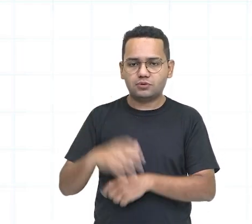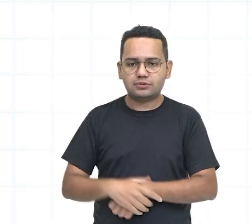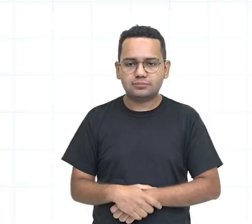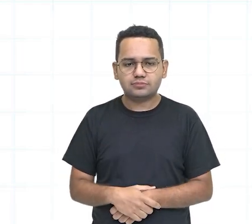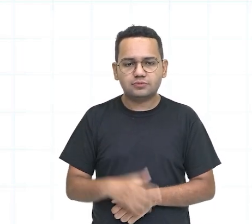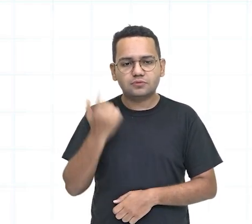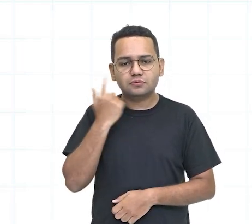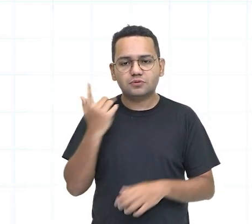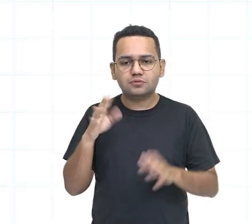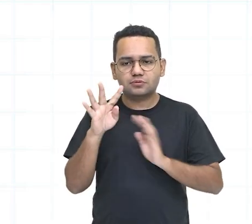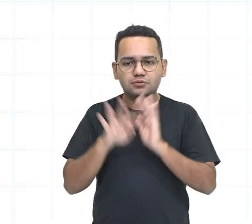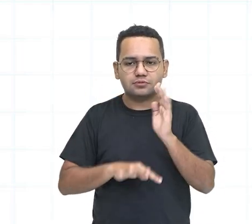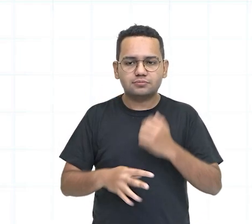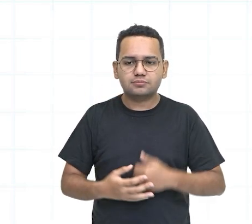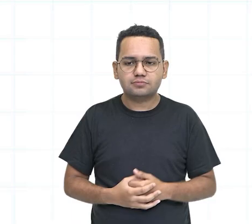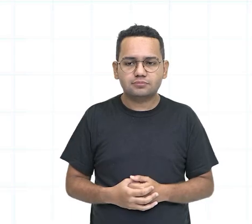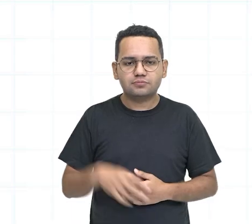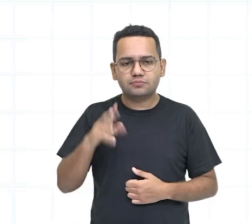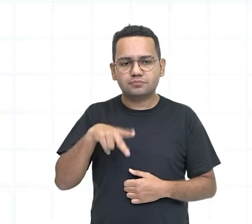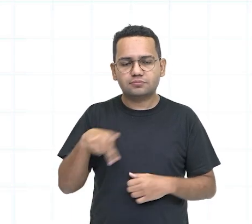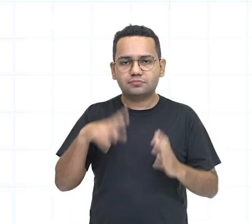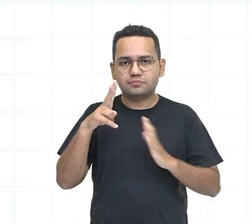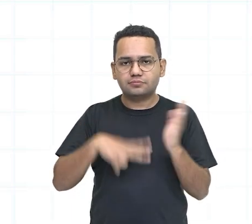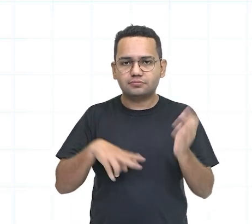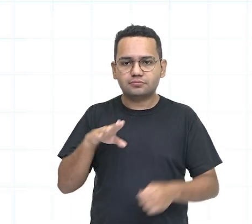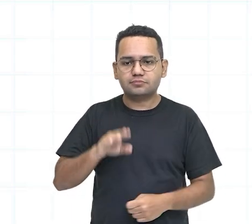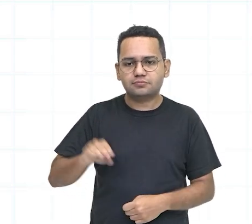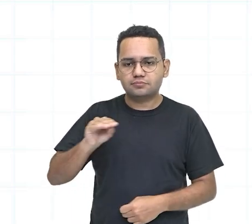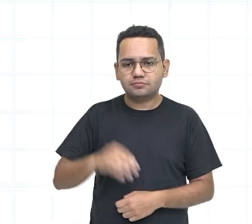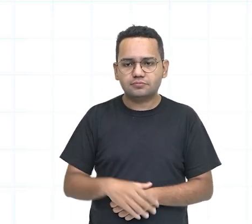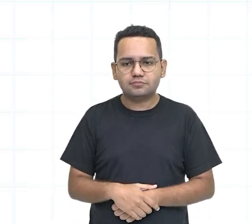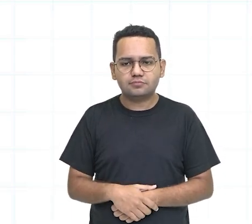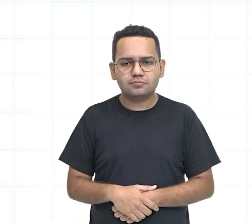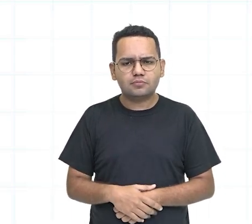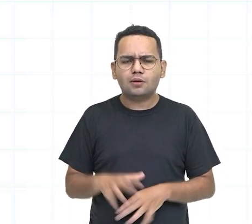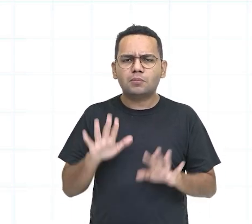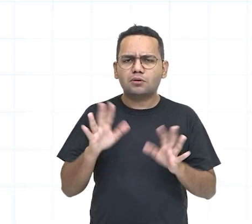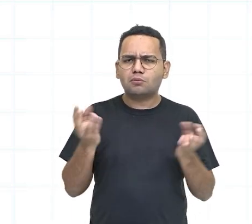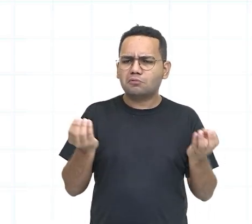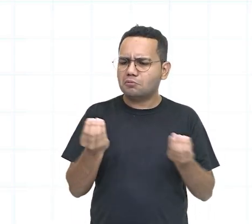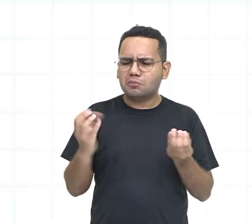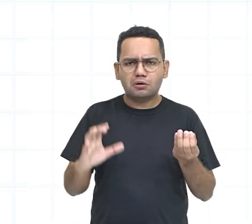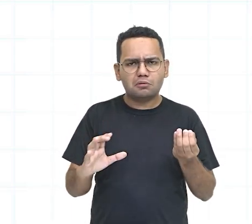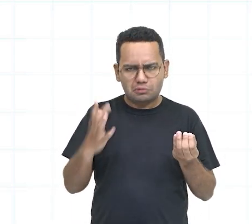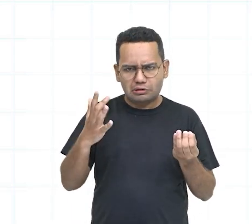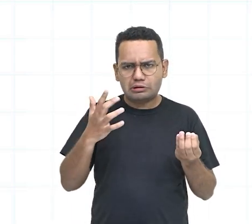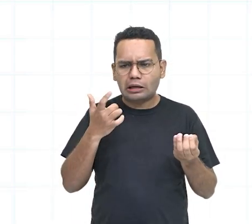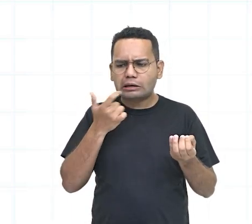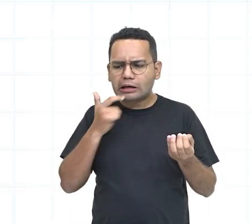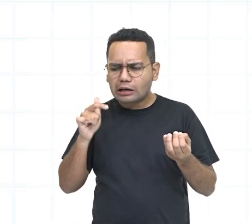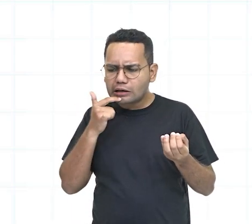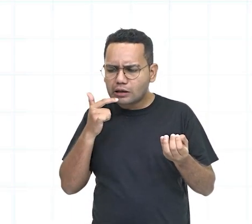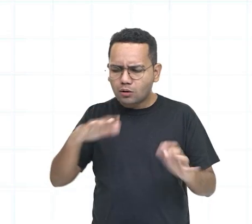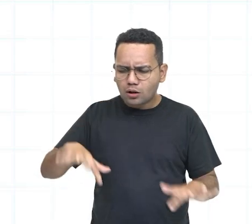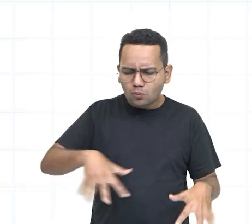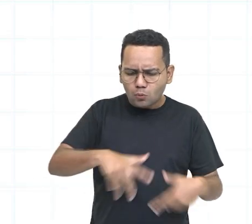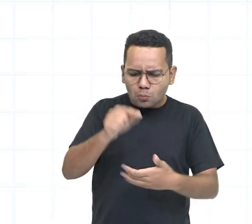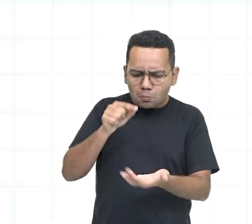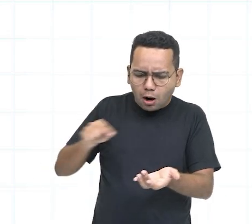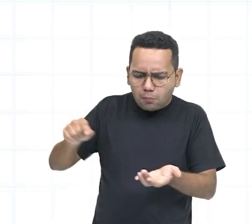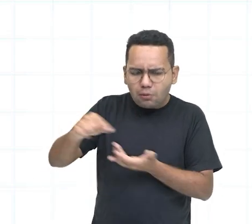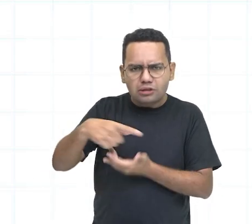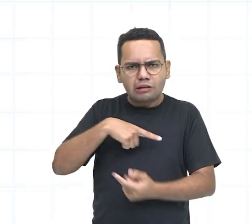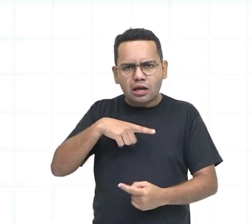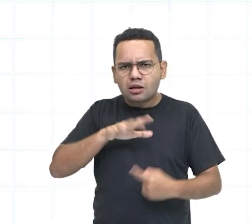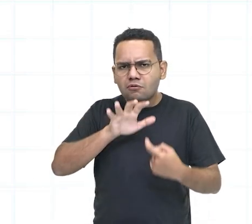of English. How it became the global language. Então, como é que se tornou uma língua global? Certo? Então, você tem aí